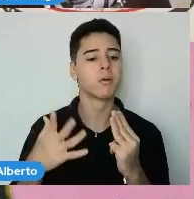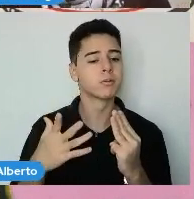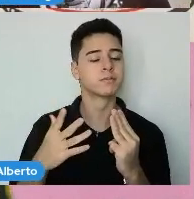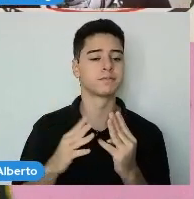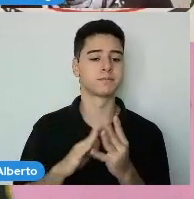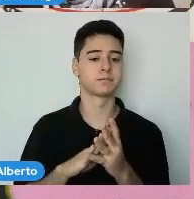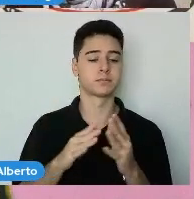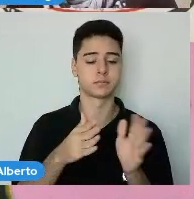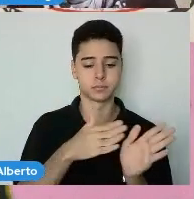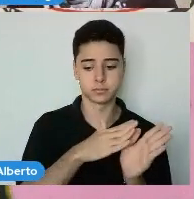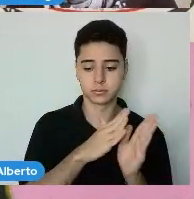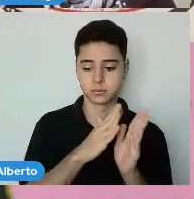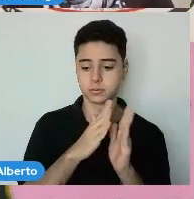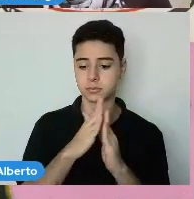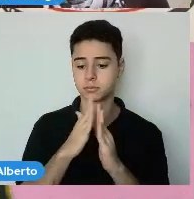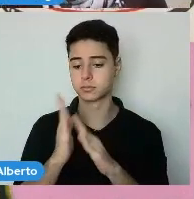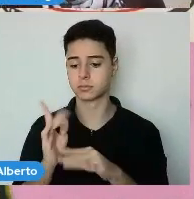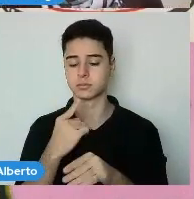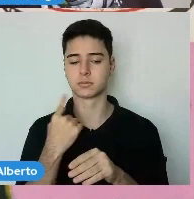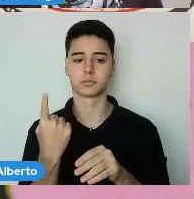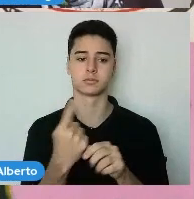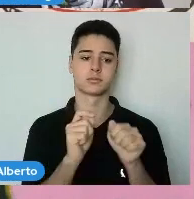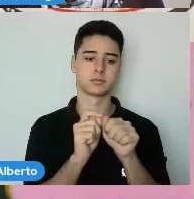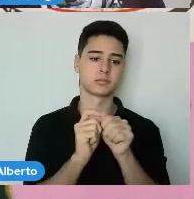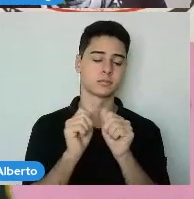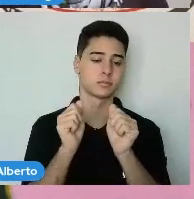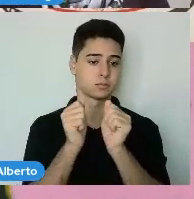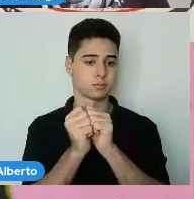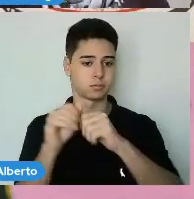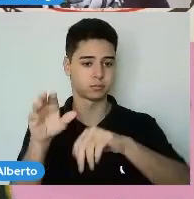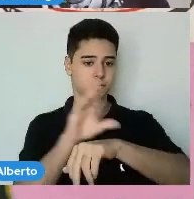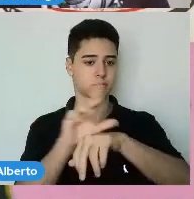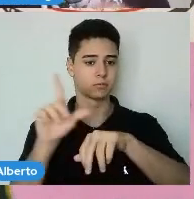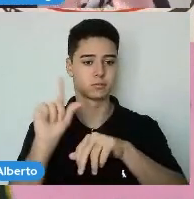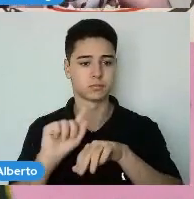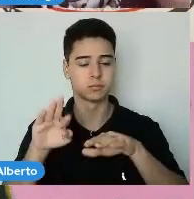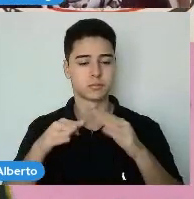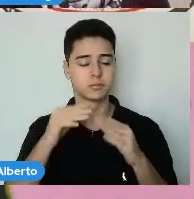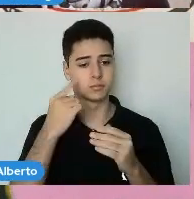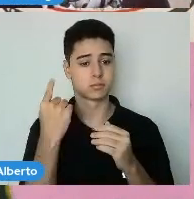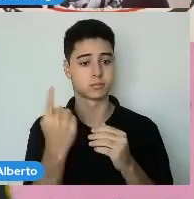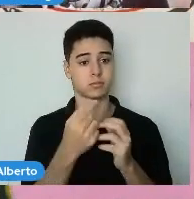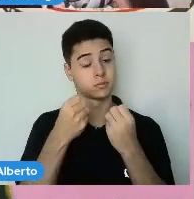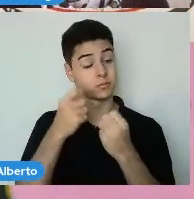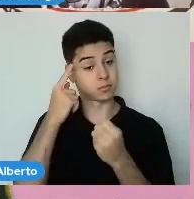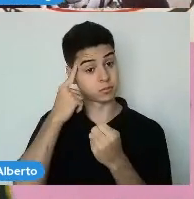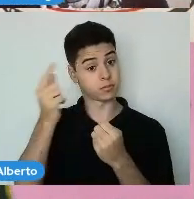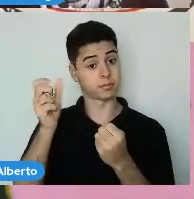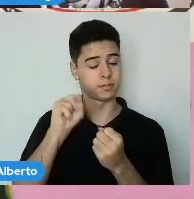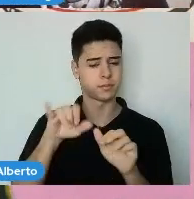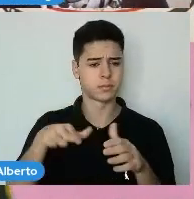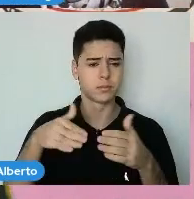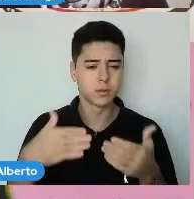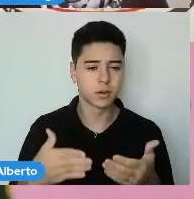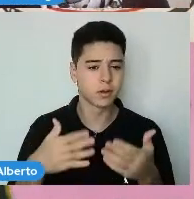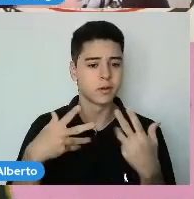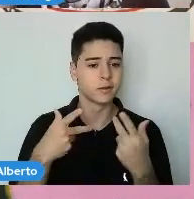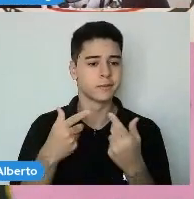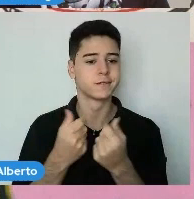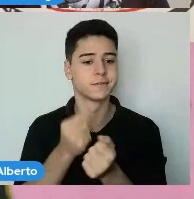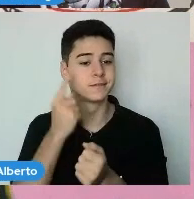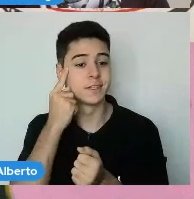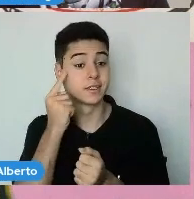esse percurso que nós trilhamos juntos aqui nesse mini curso, né? Acho que dá para a gente pensar bem a